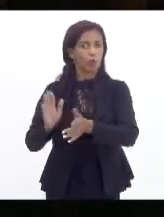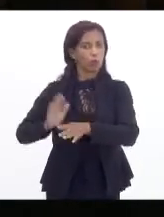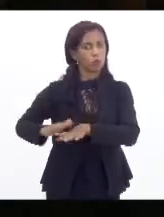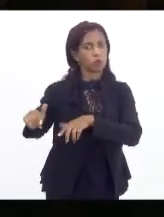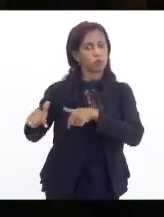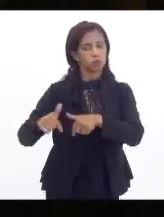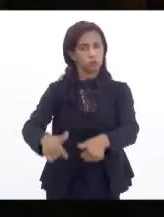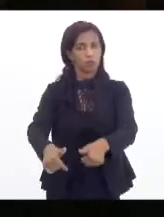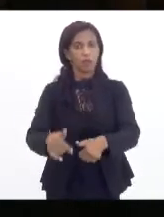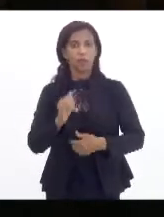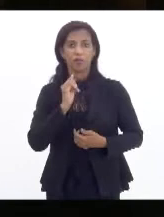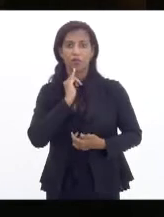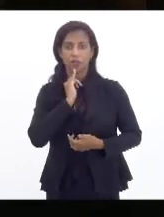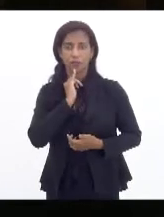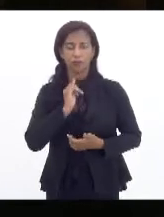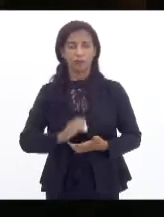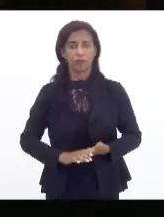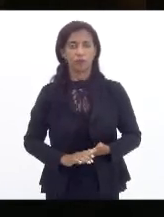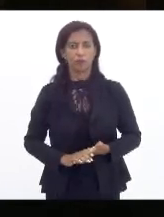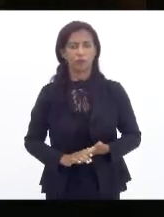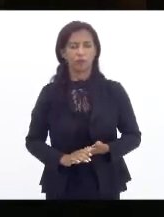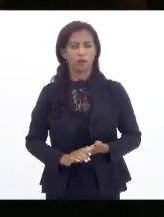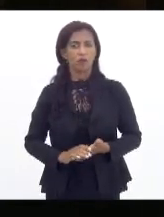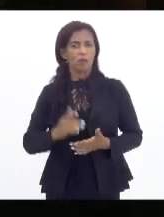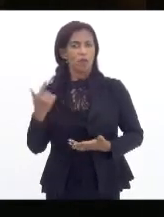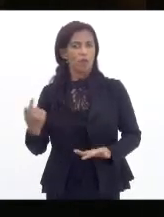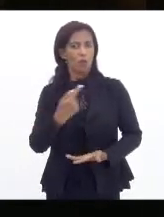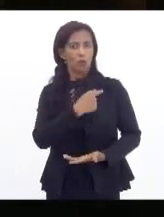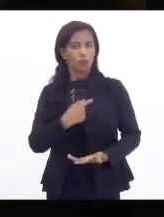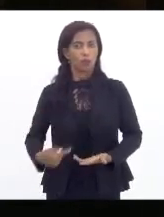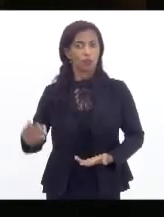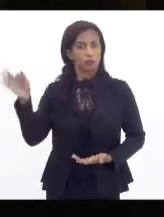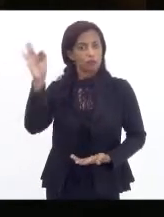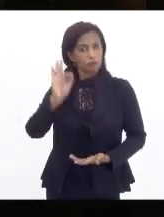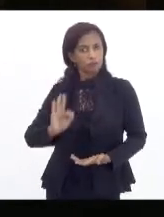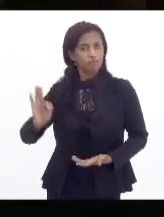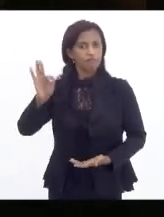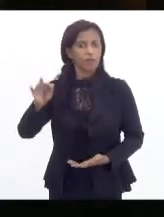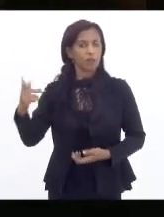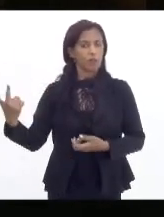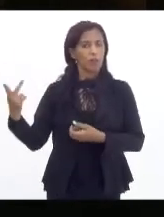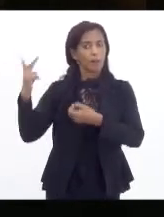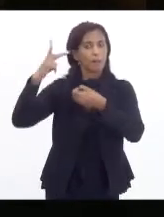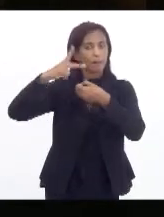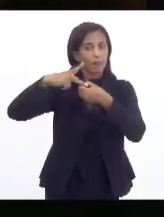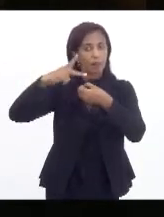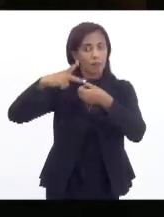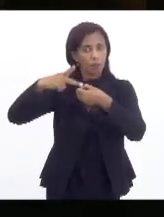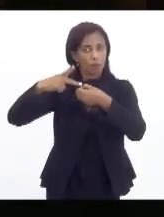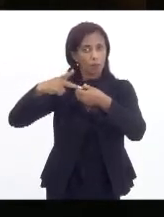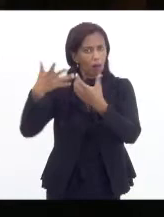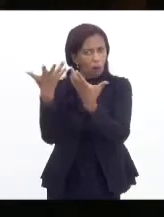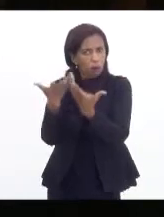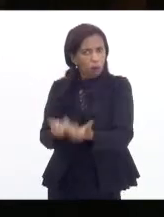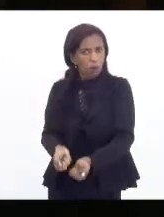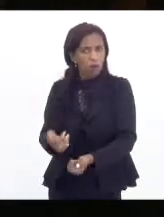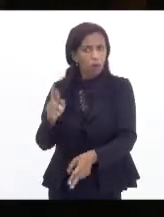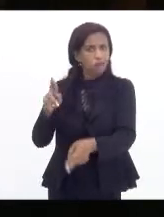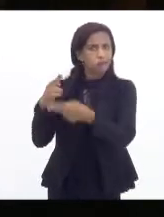ação. Infelizmente, cabe ao governo federal e à Petrobras assumirem